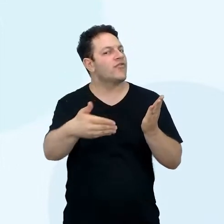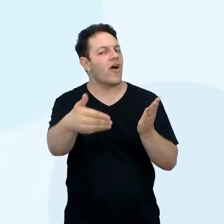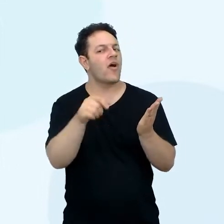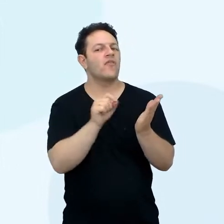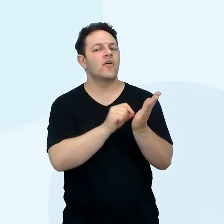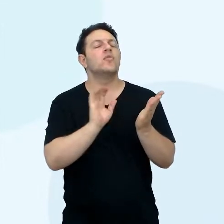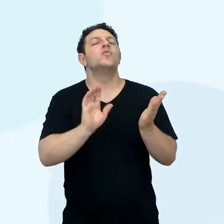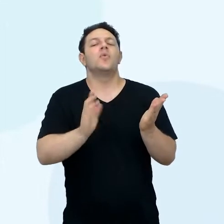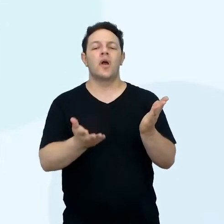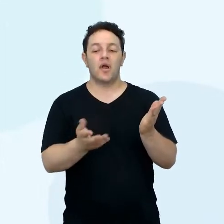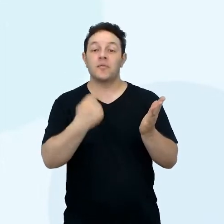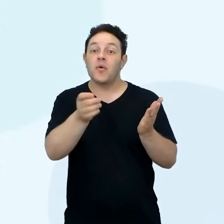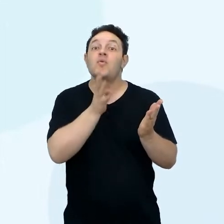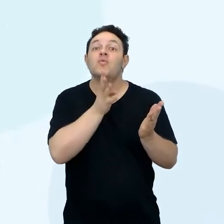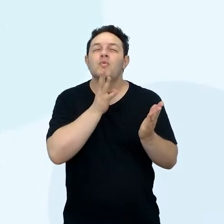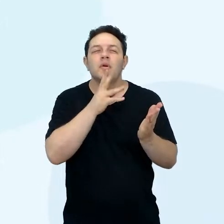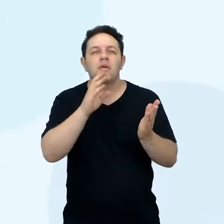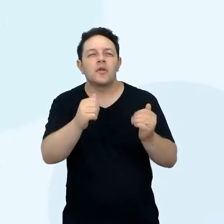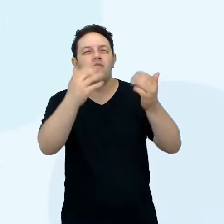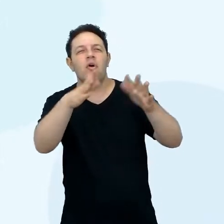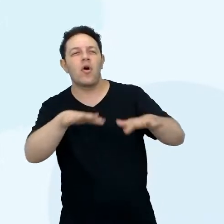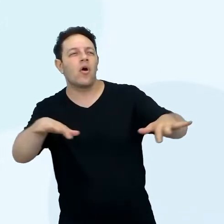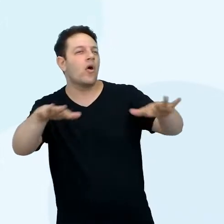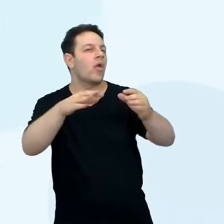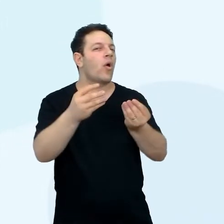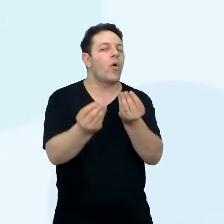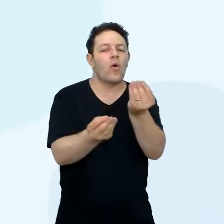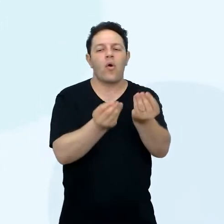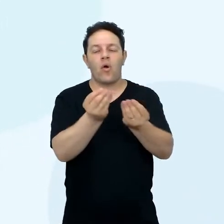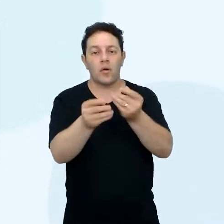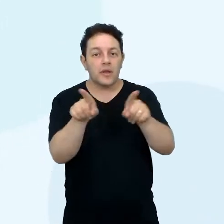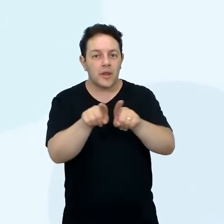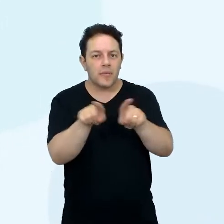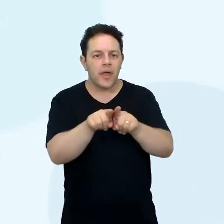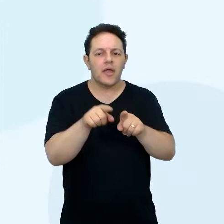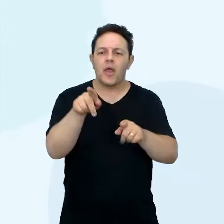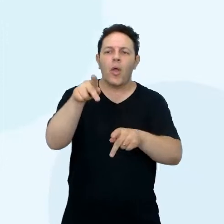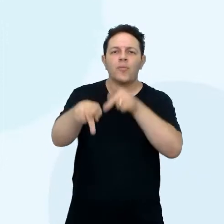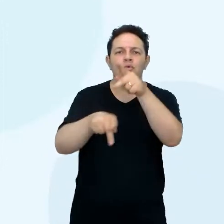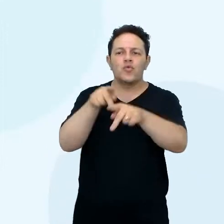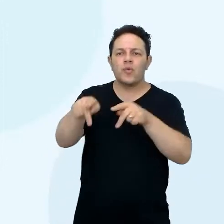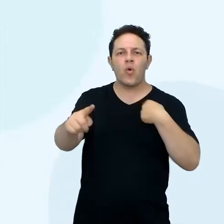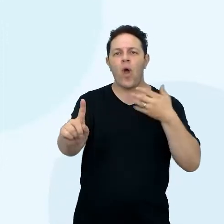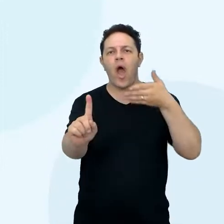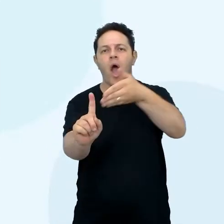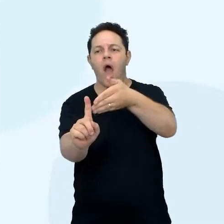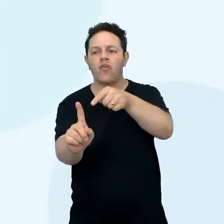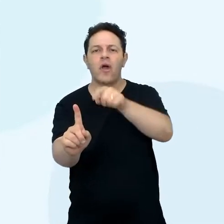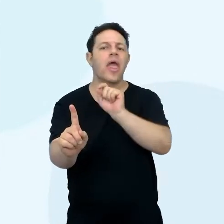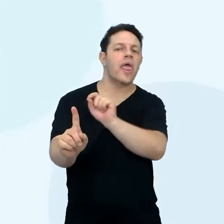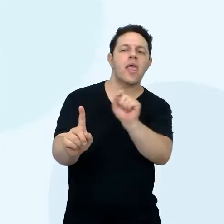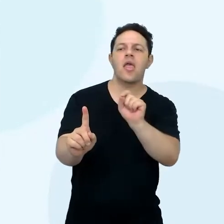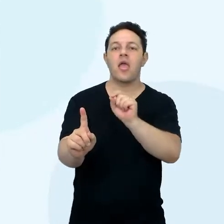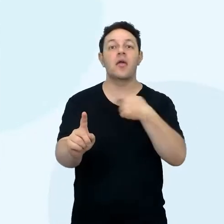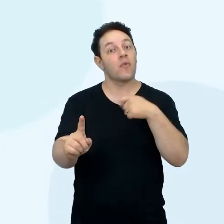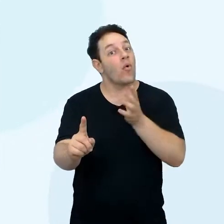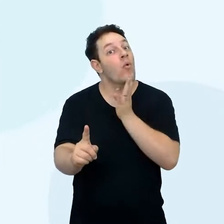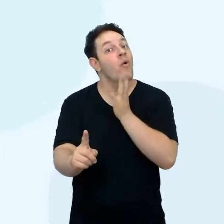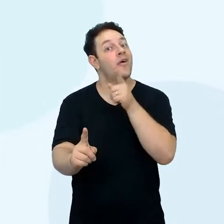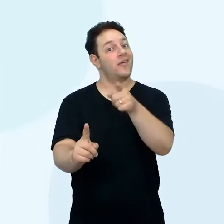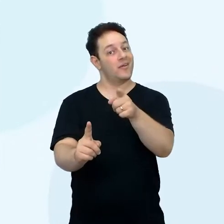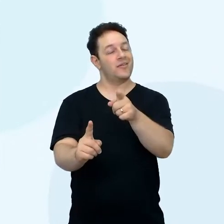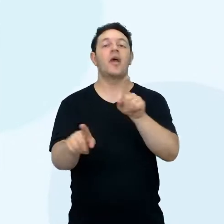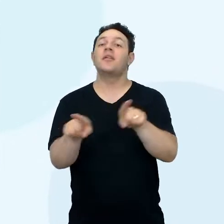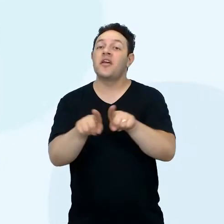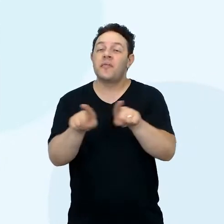precisa conhecer o mercado, você precisa conhecer o seu público-alvo também e, acima de tudo, você